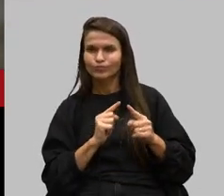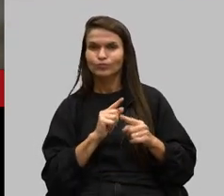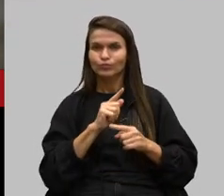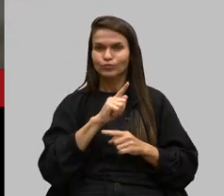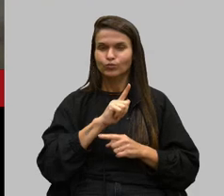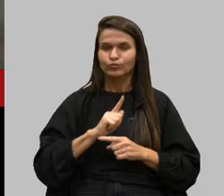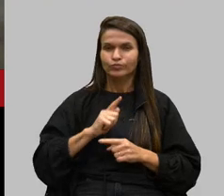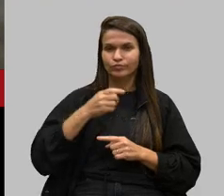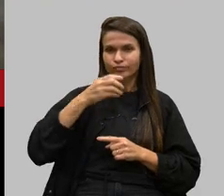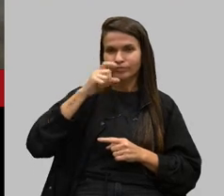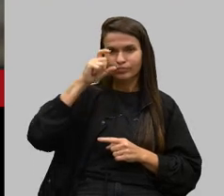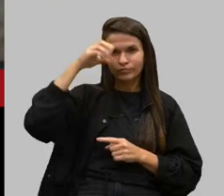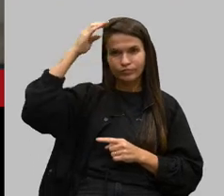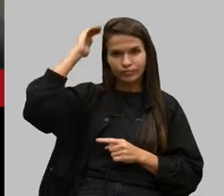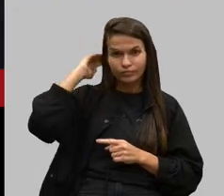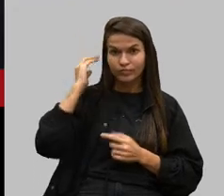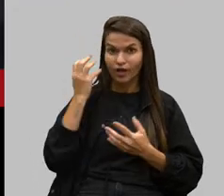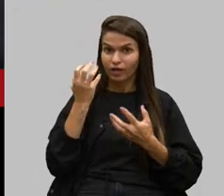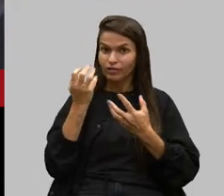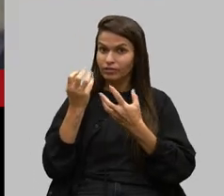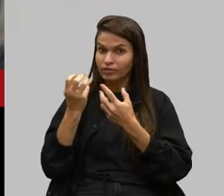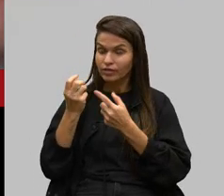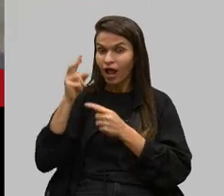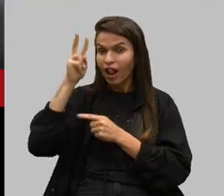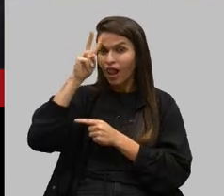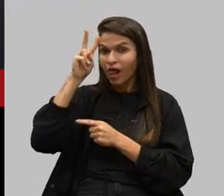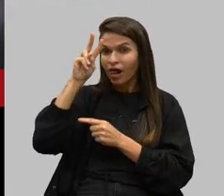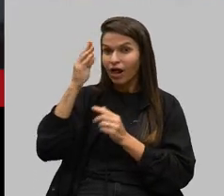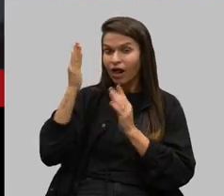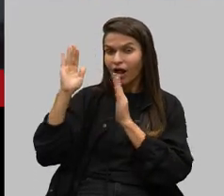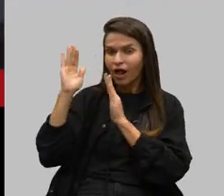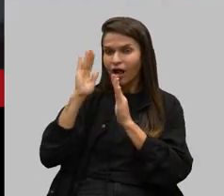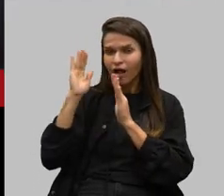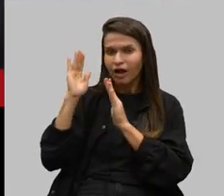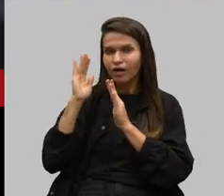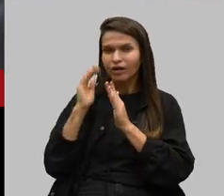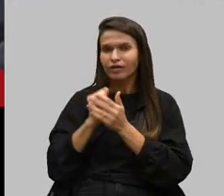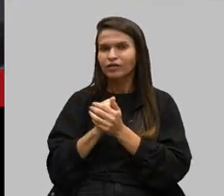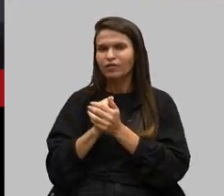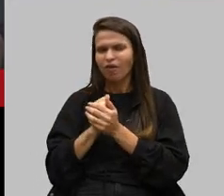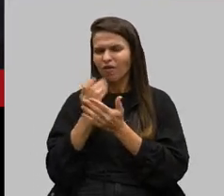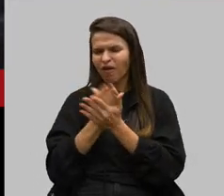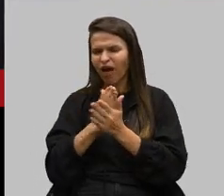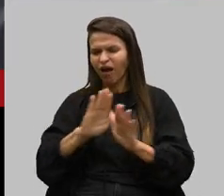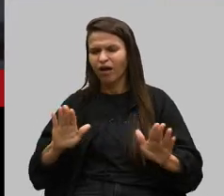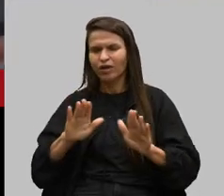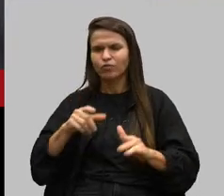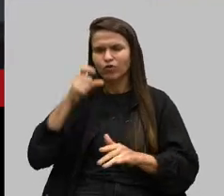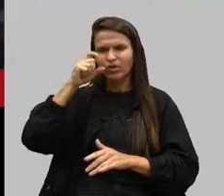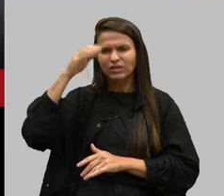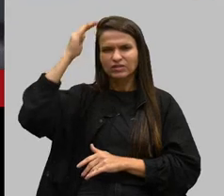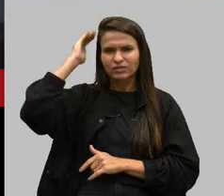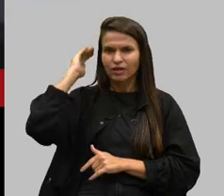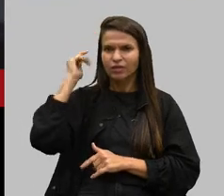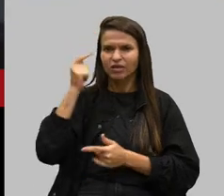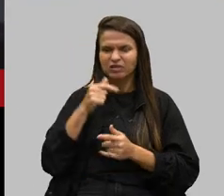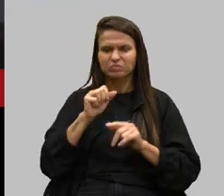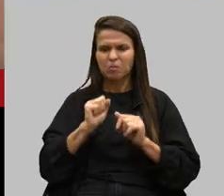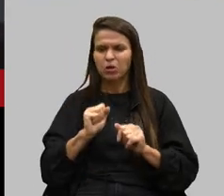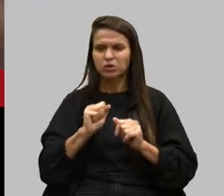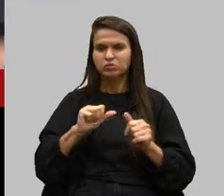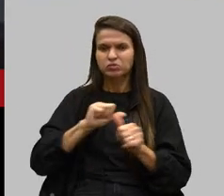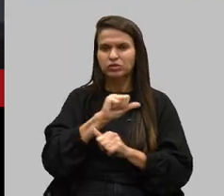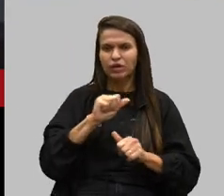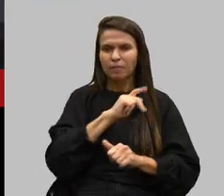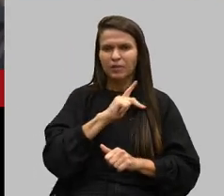Zema recebe lembra aquele tempo do delenda Cartago Vamos acabar com Zema Quem sabe esse sujeito pode virar Presidente da República